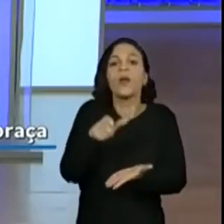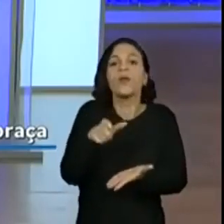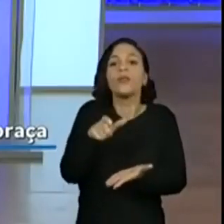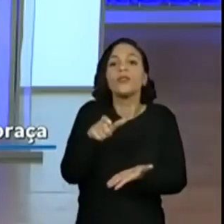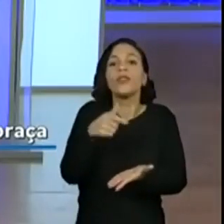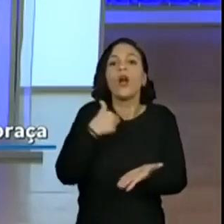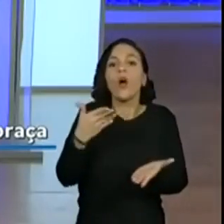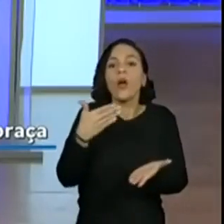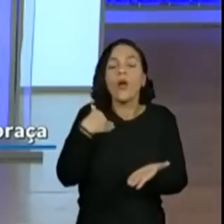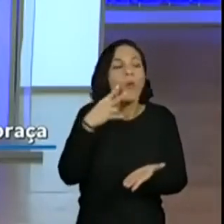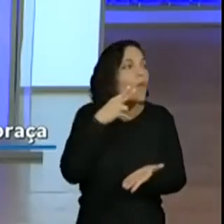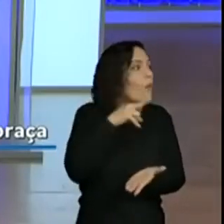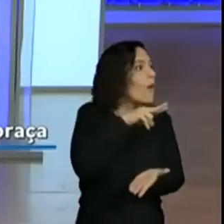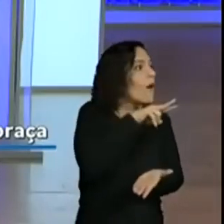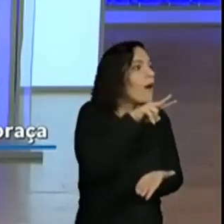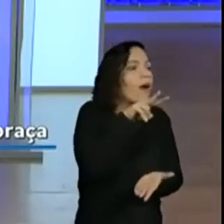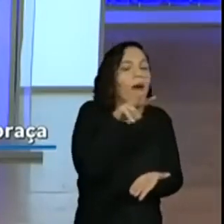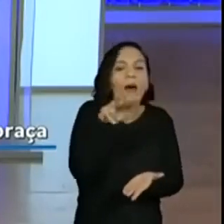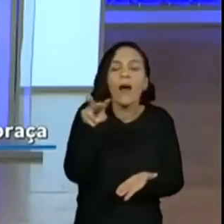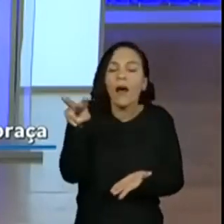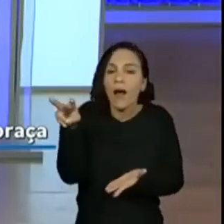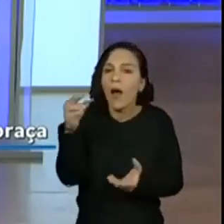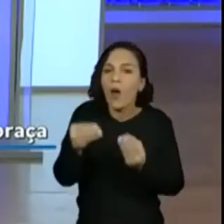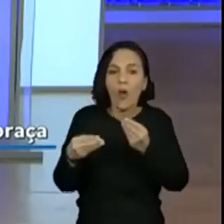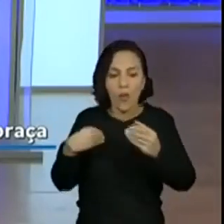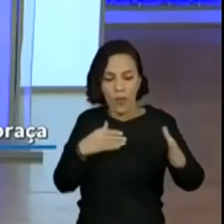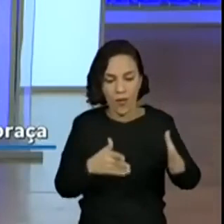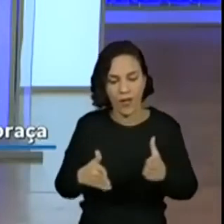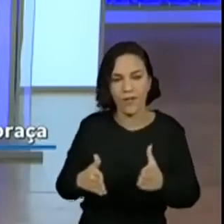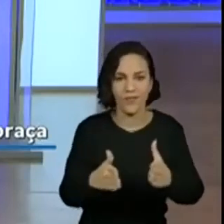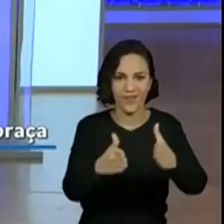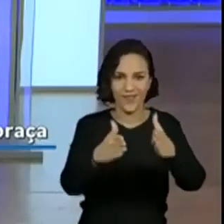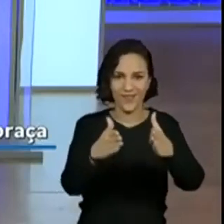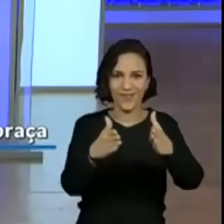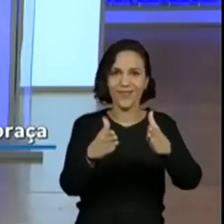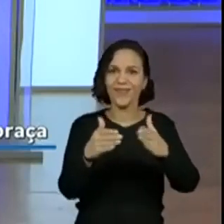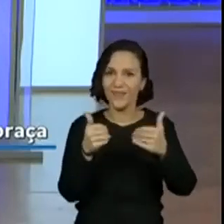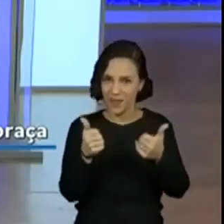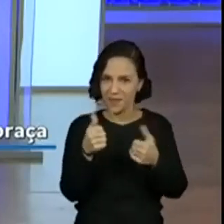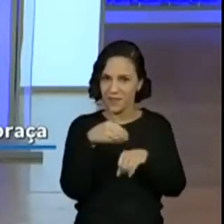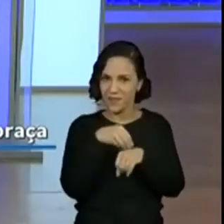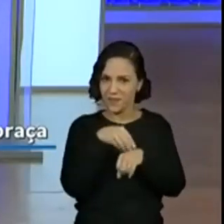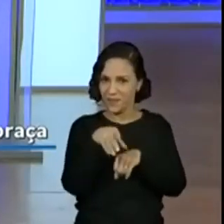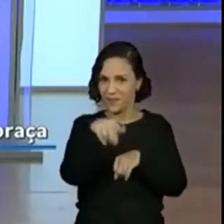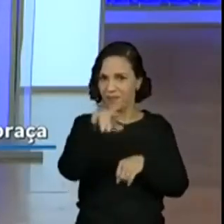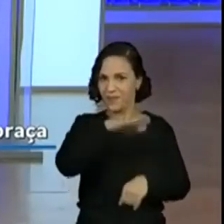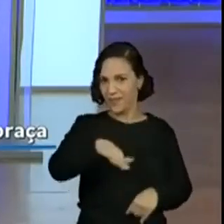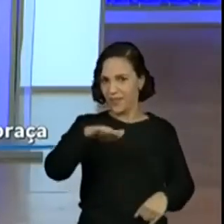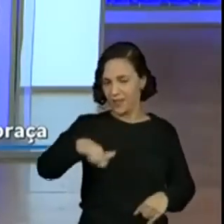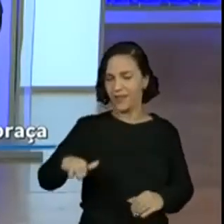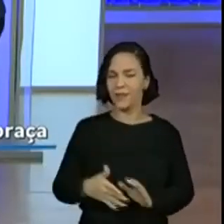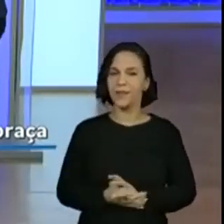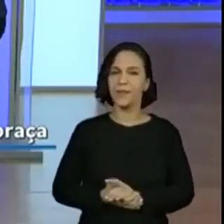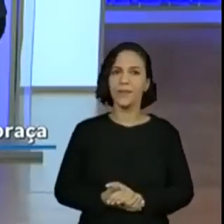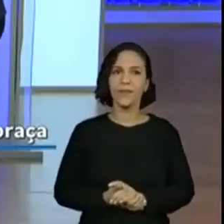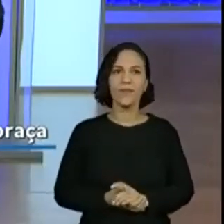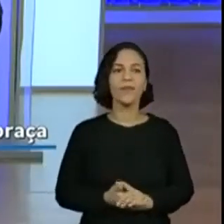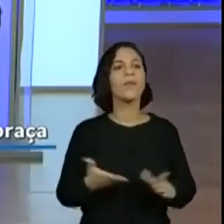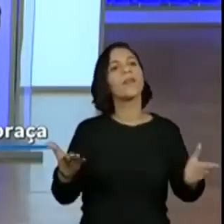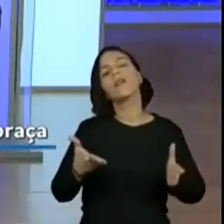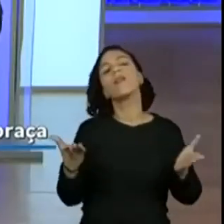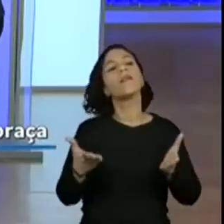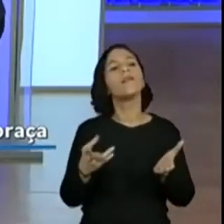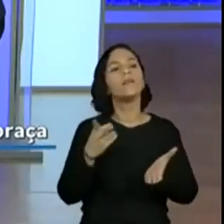imaginar onde eu estou e como que eu vou seguir a partir dali. Fica a dica aí para a criançada. E para a gente poder